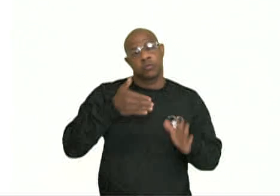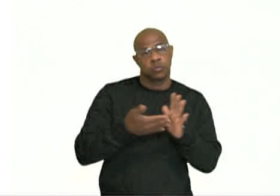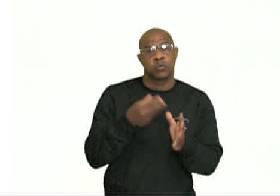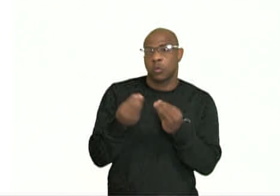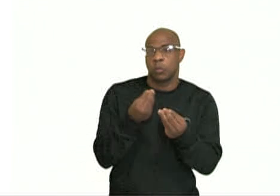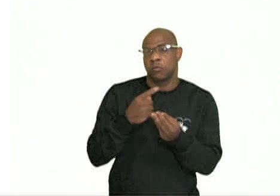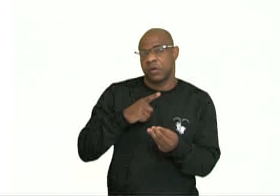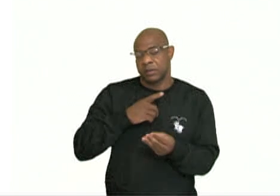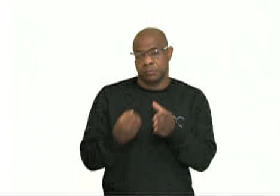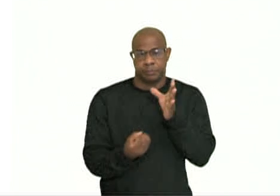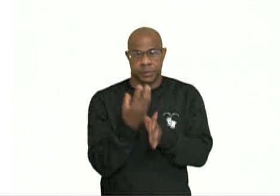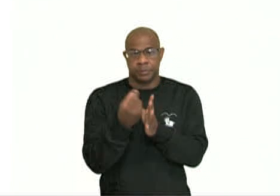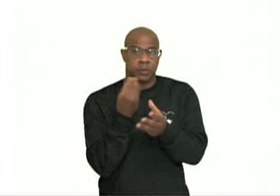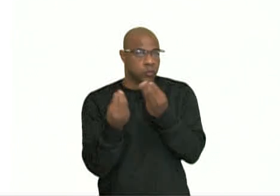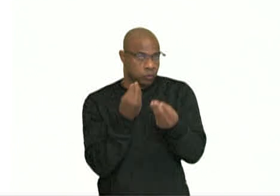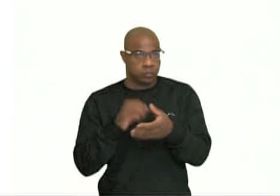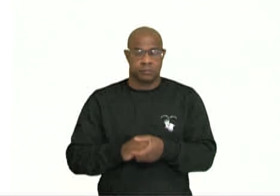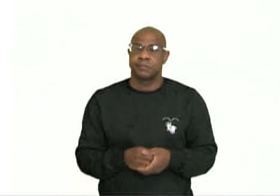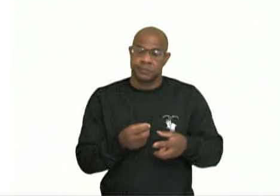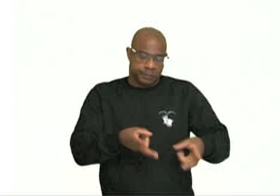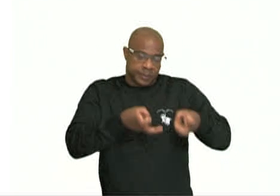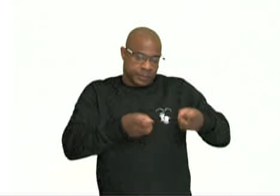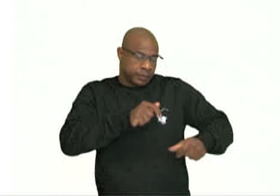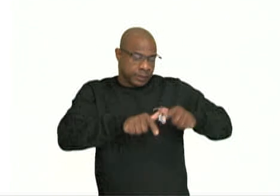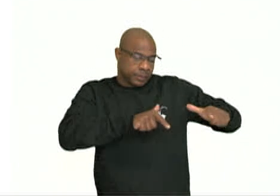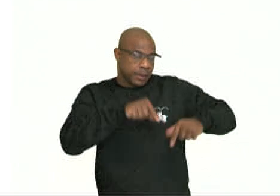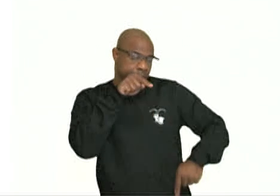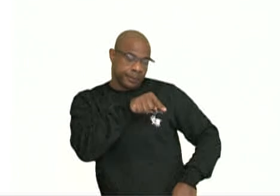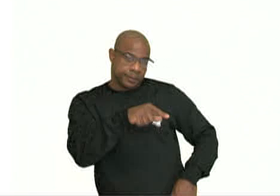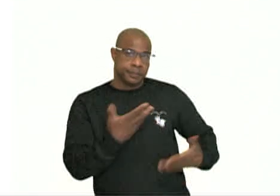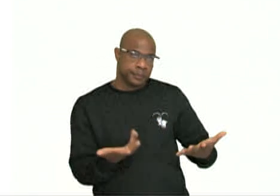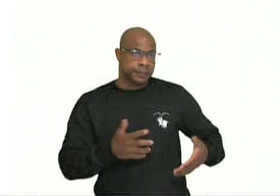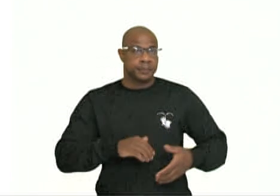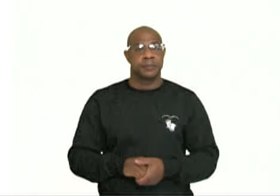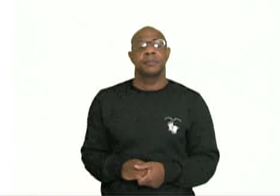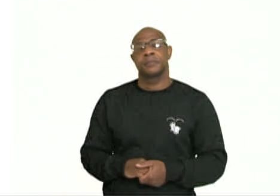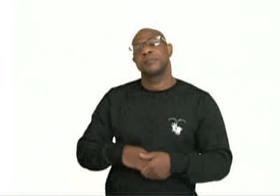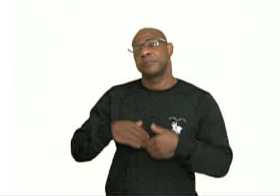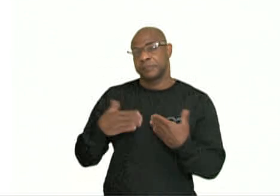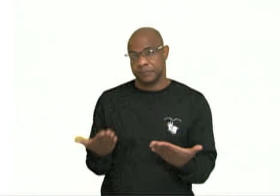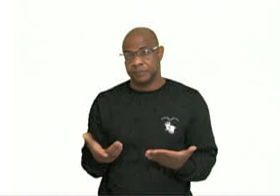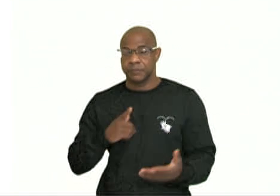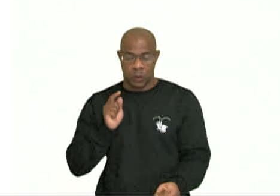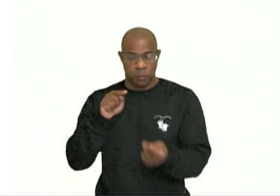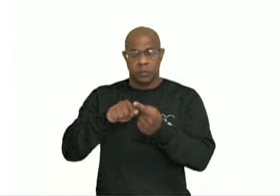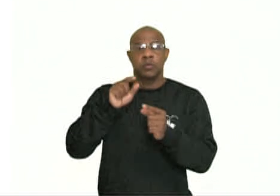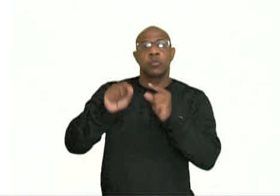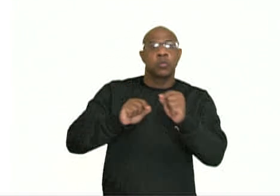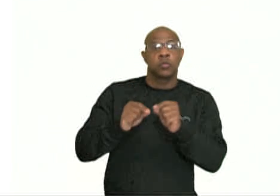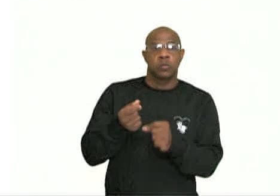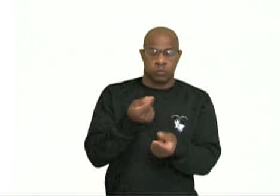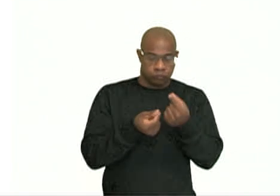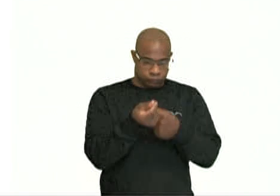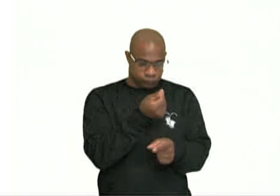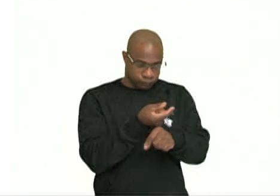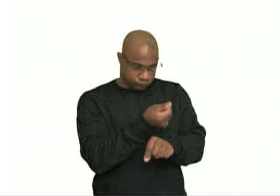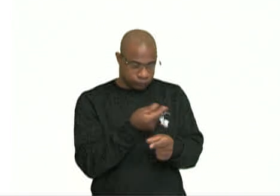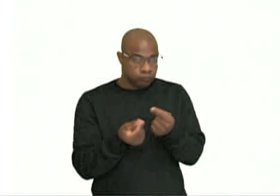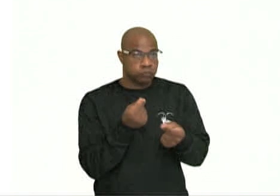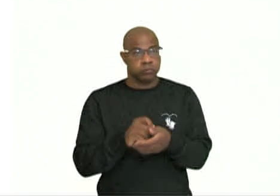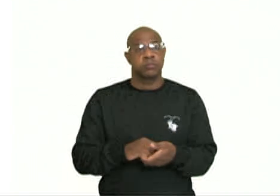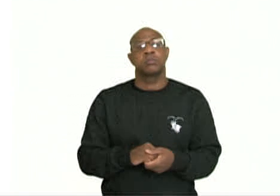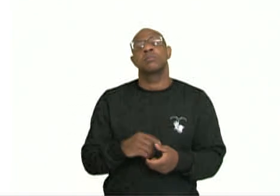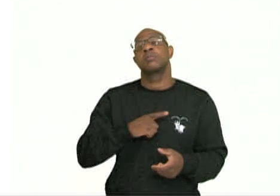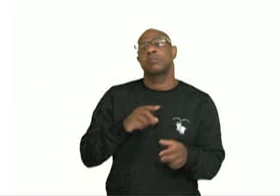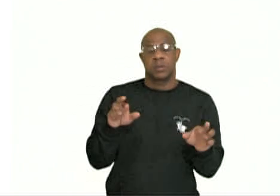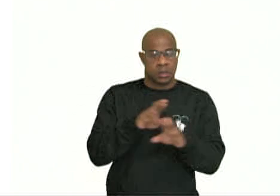reproduzir através da exploração do trabalhador. Mostra, assim, o objetivo do capital de, ao se reproduzir como